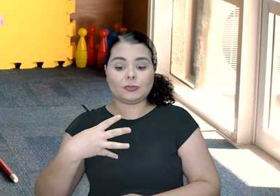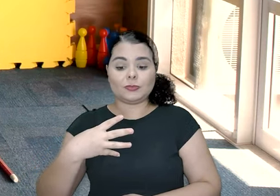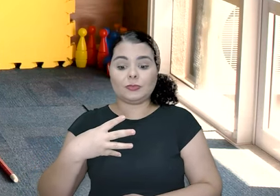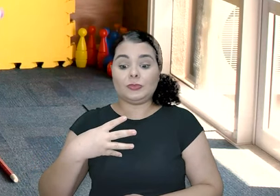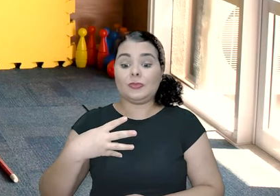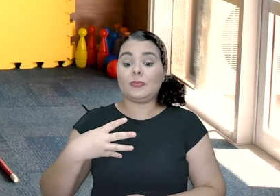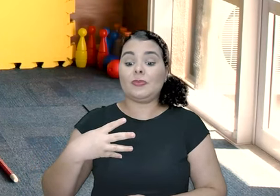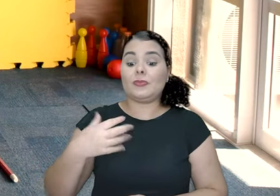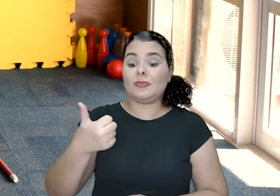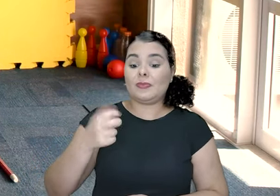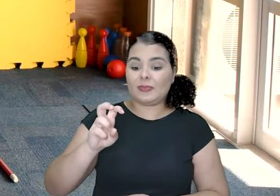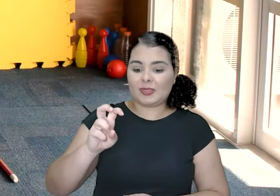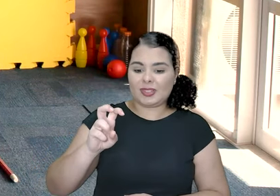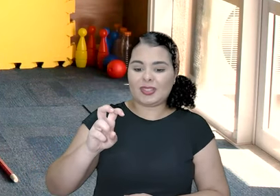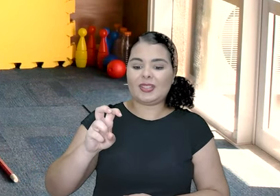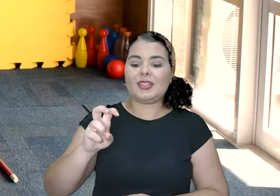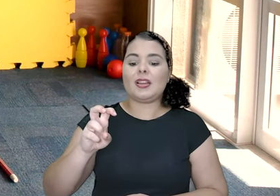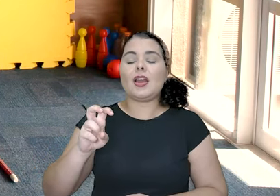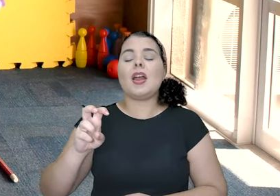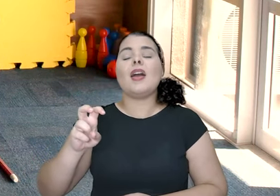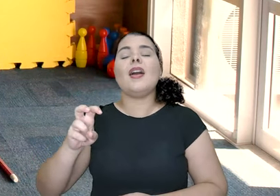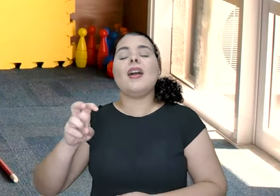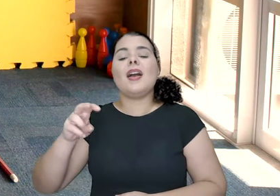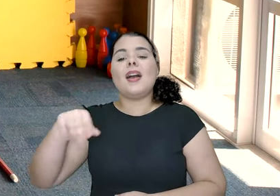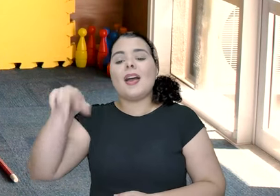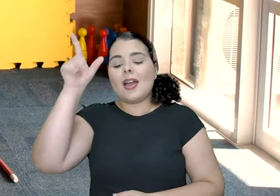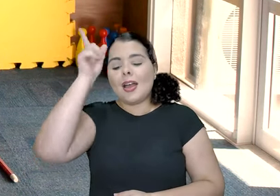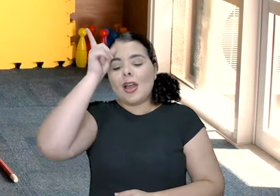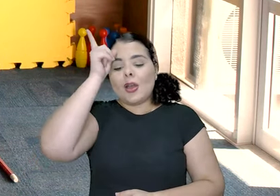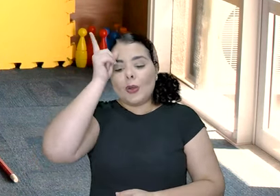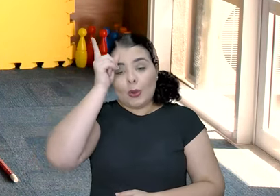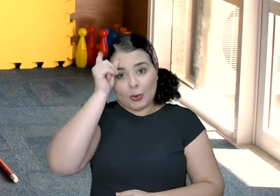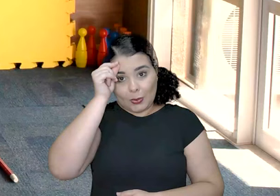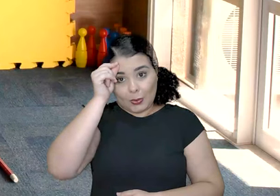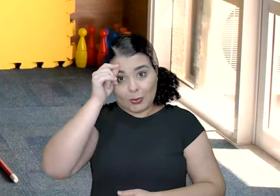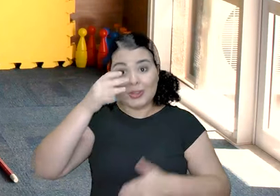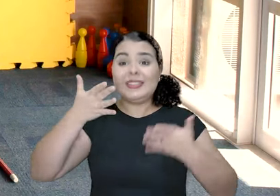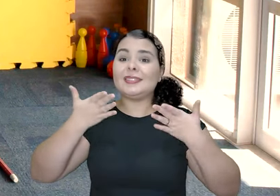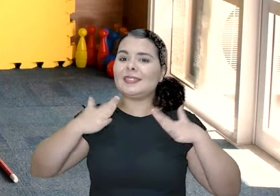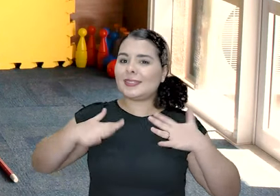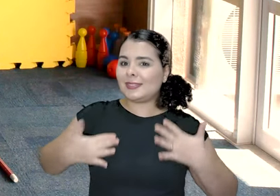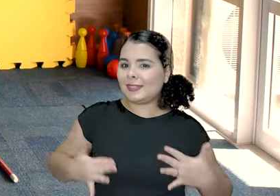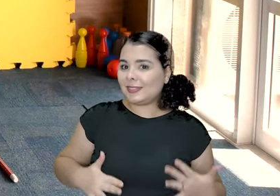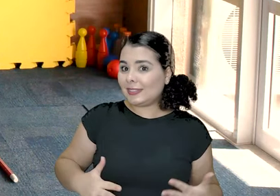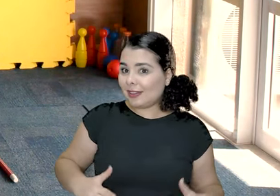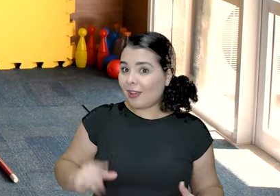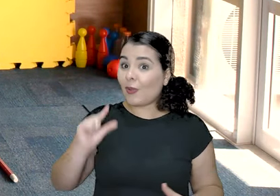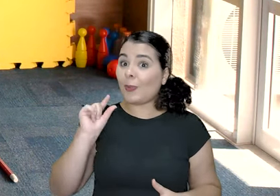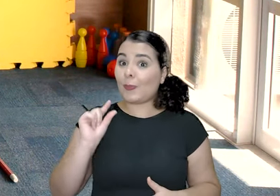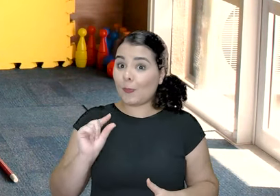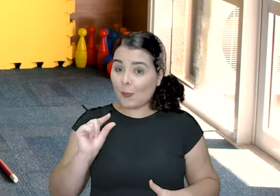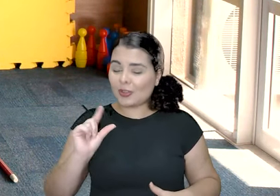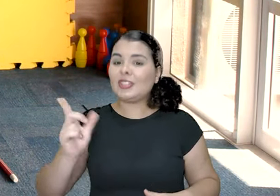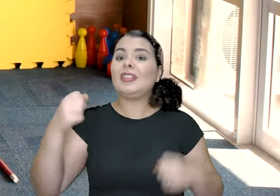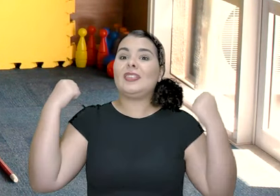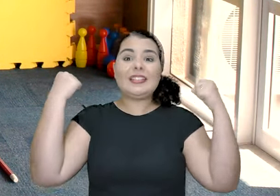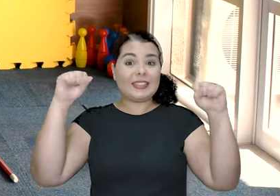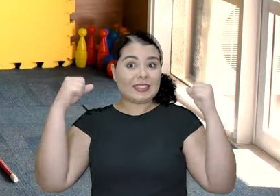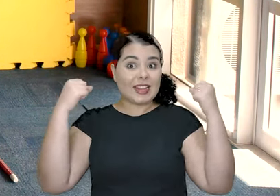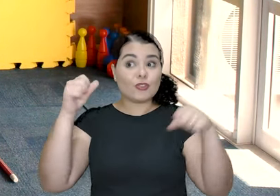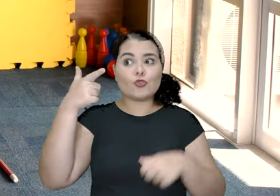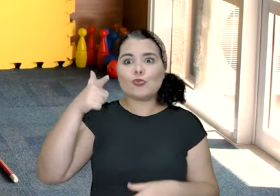14, 15. Uau! Descansa um pouquinho que vem mais um exercício.